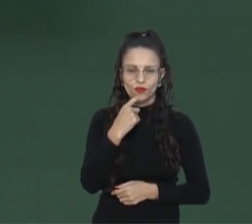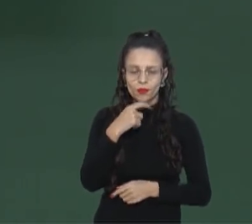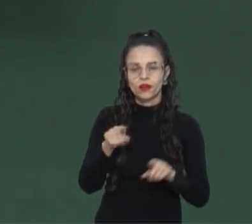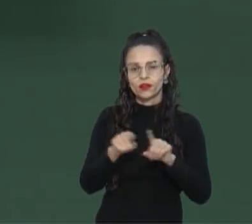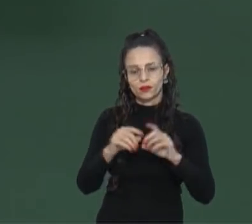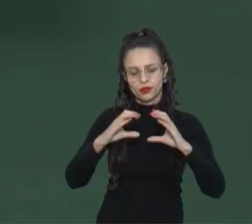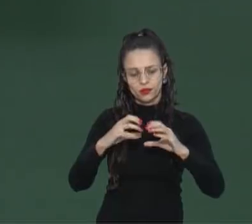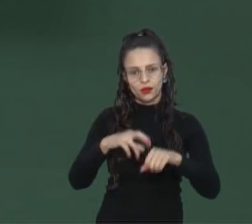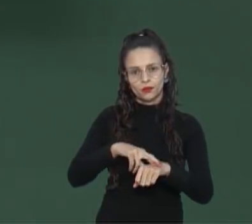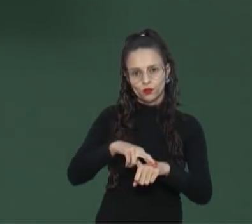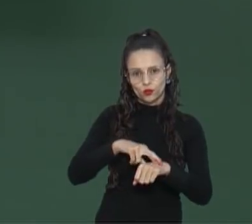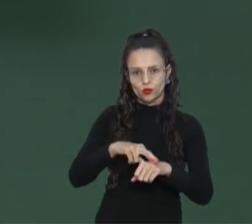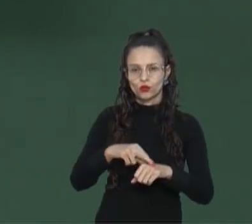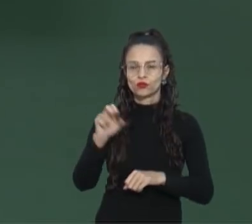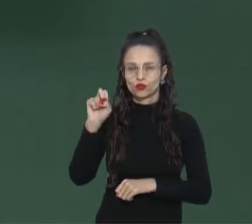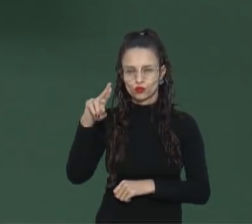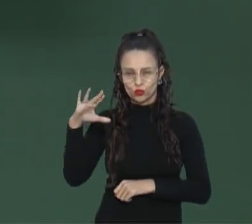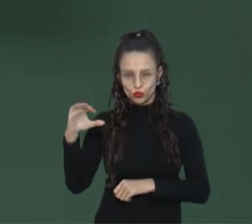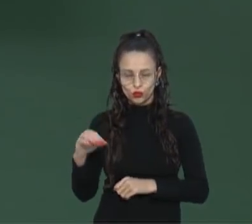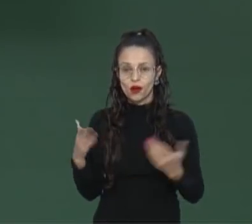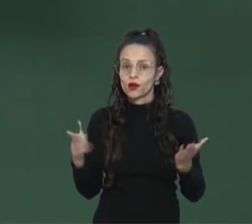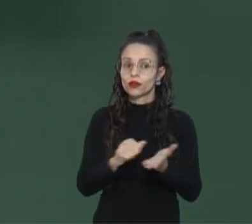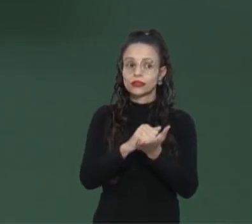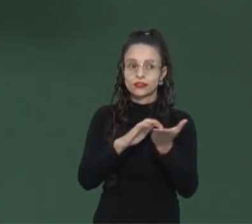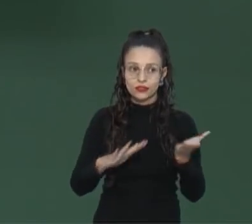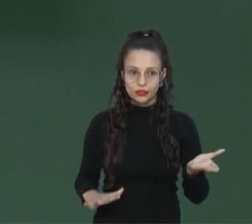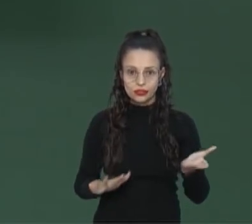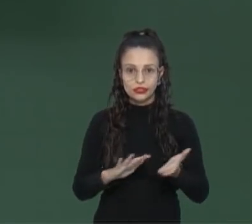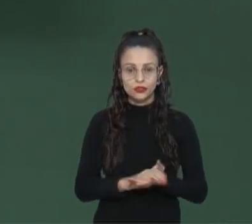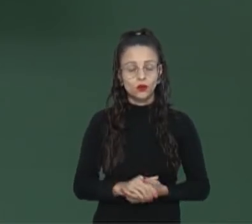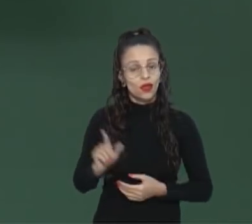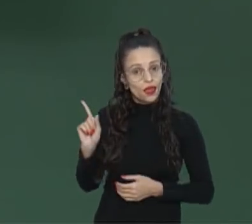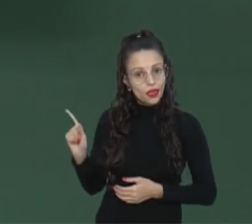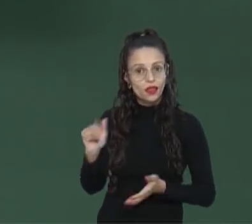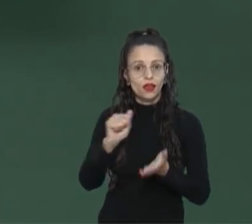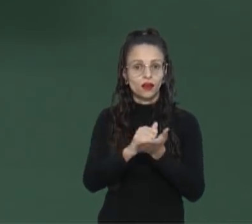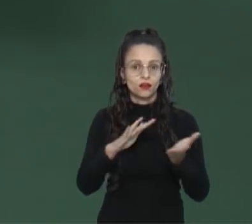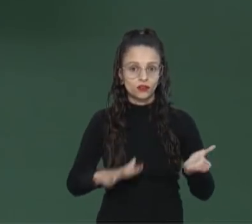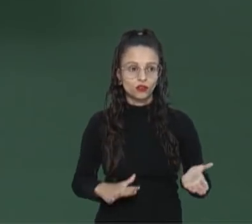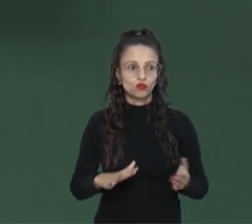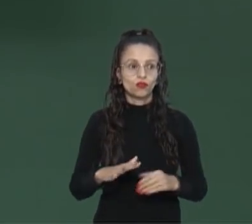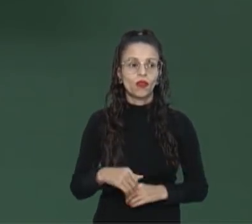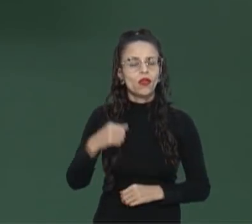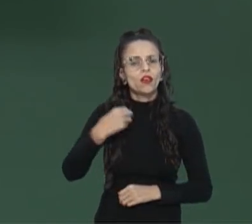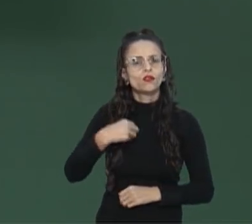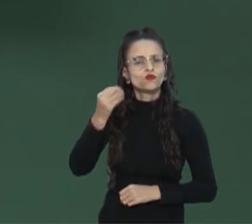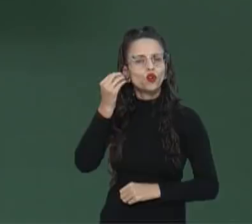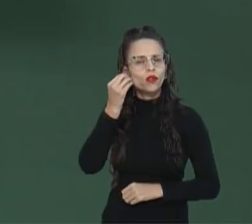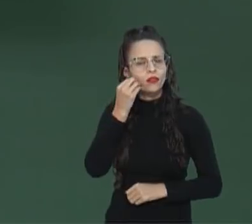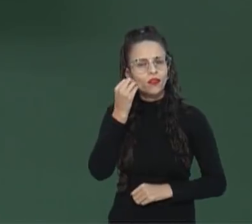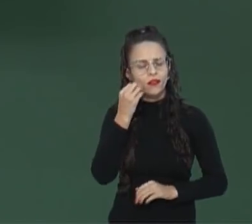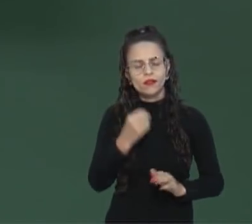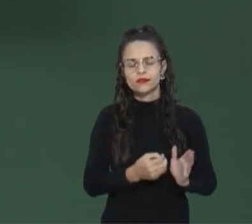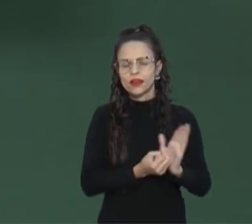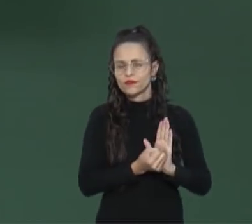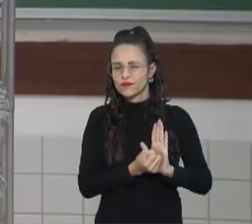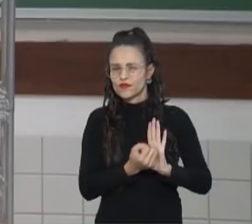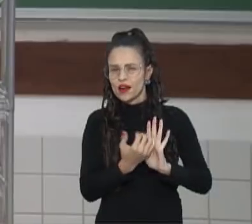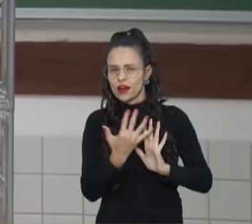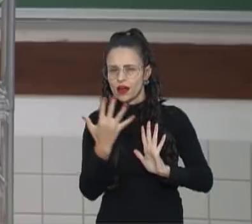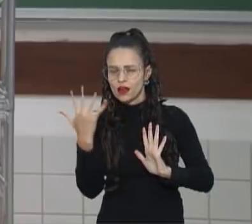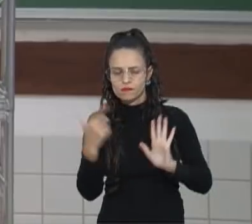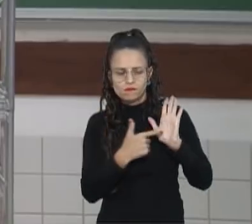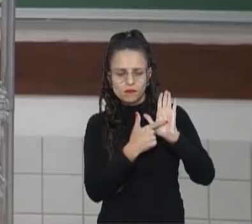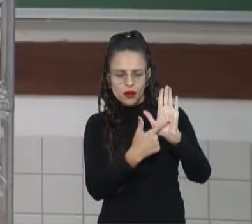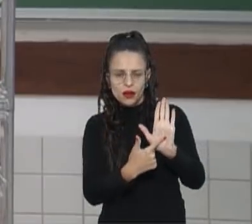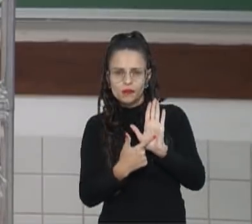roxo. Maravilha? O que nós vamos fazer? Um exercício. Nesse exercício, eu vou testar o pH com diversos indicadores